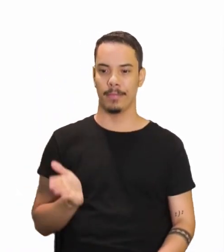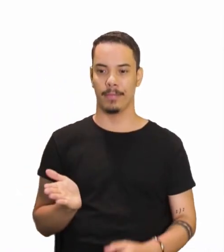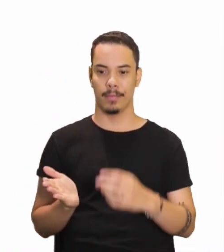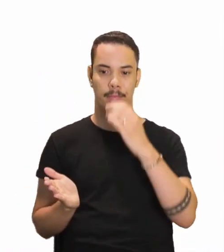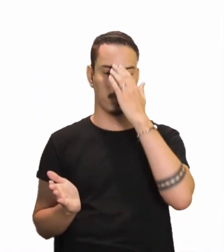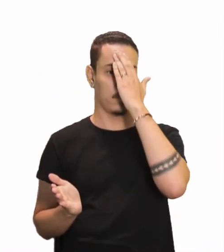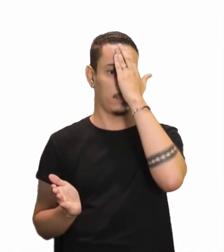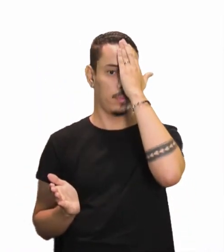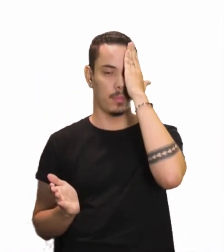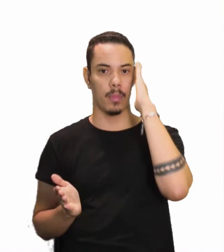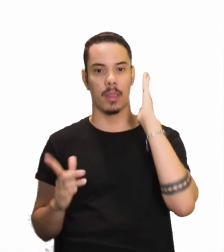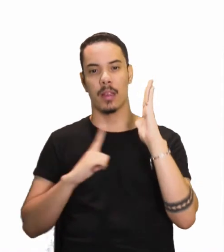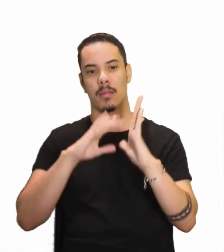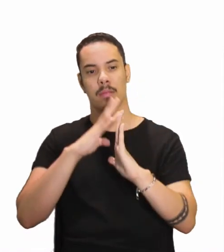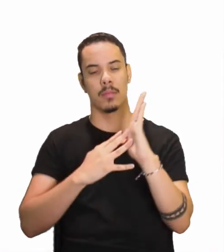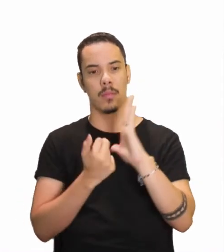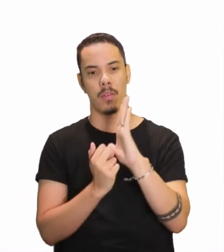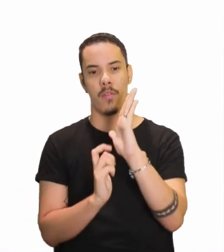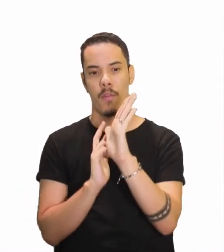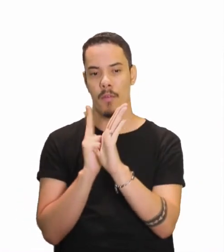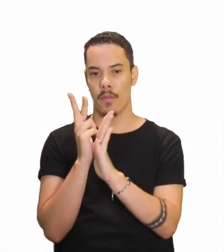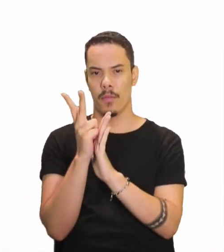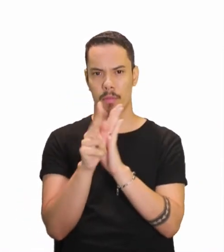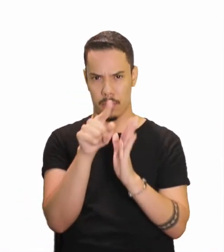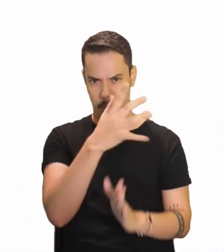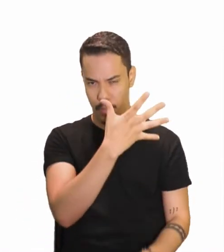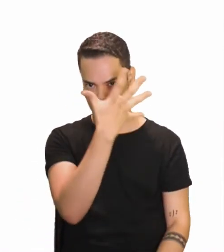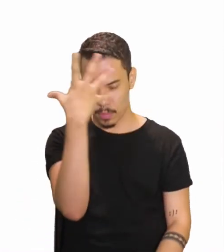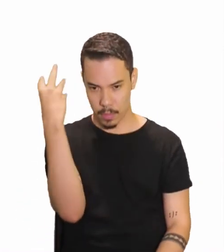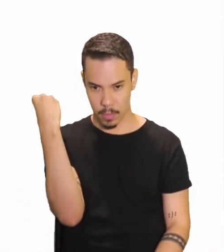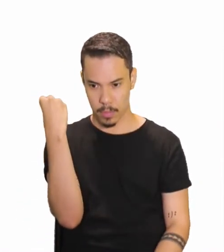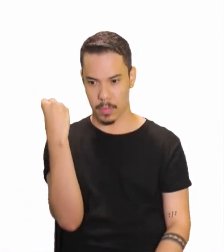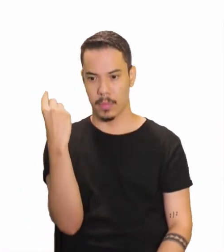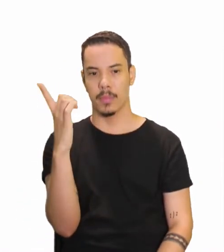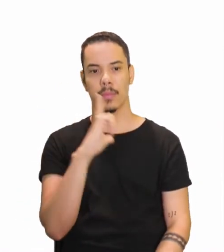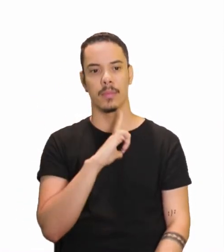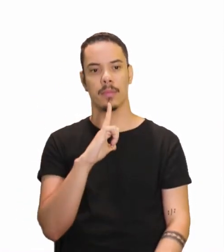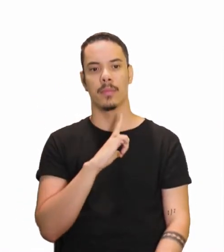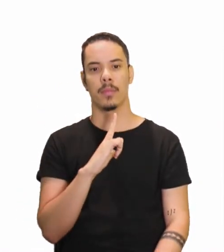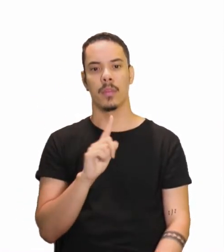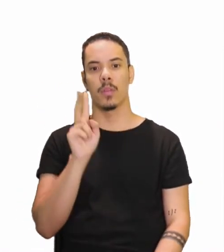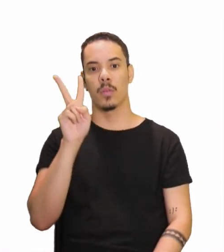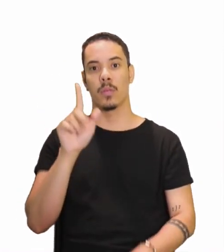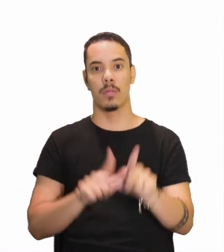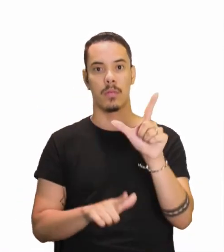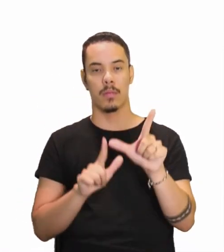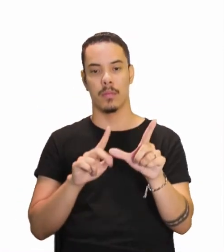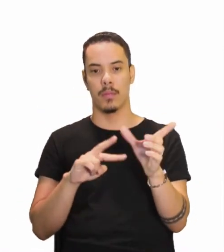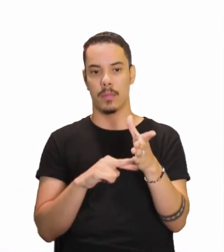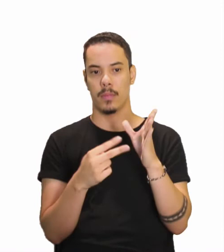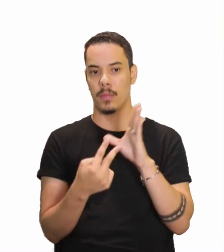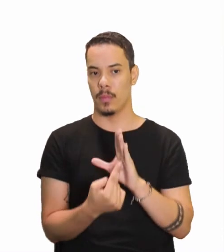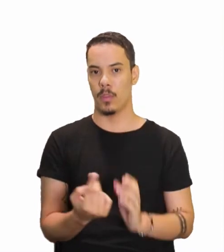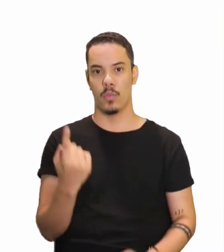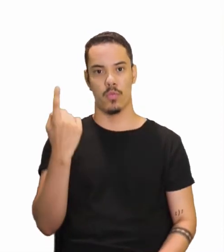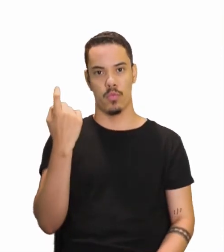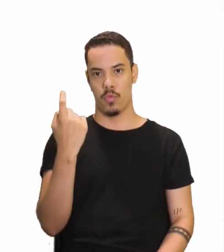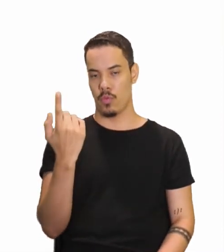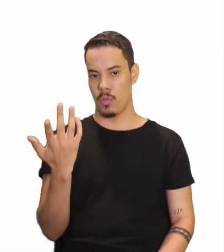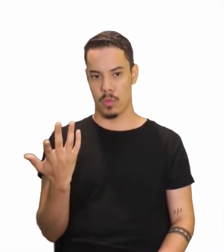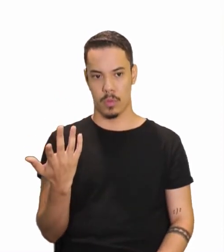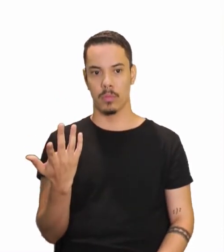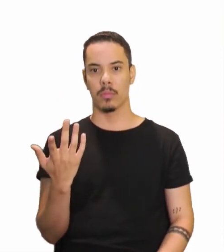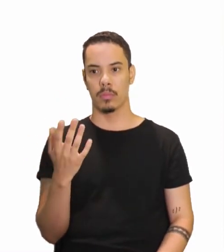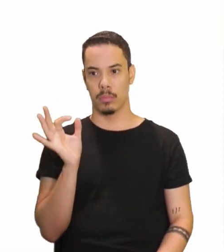Uma cartela de dígrafos. Esqueceu? Olha aqui, 2 letras, elas representam um único som. E